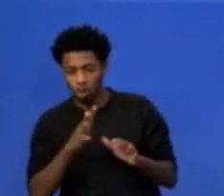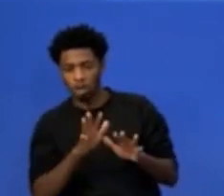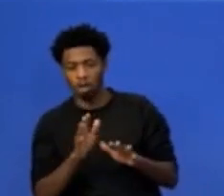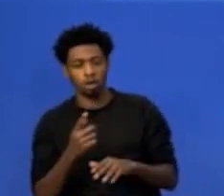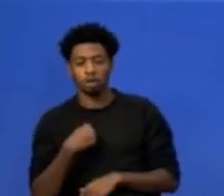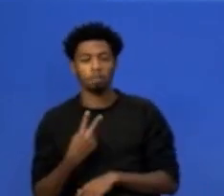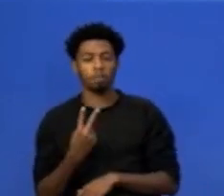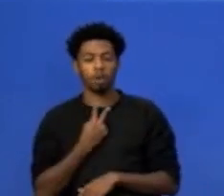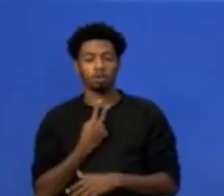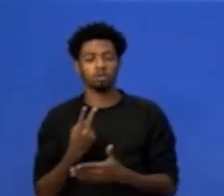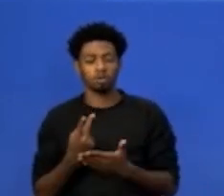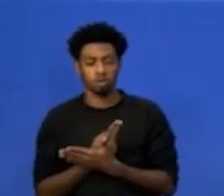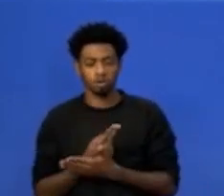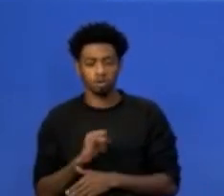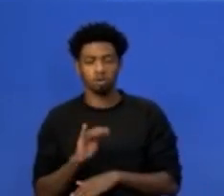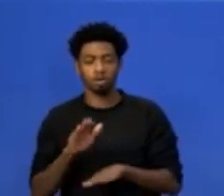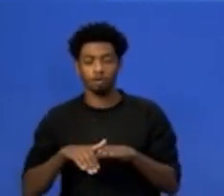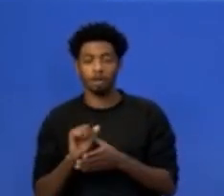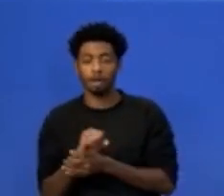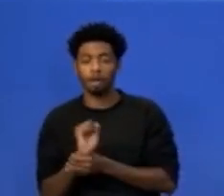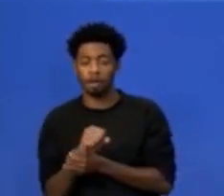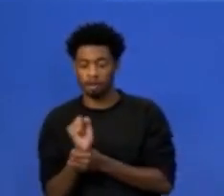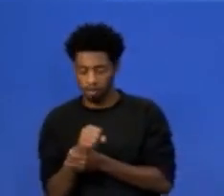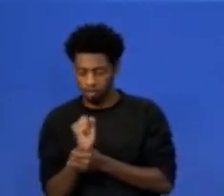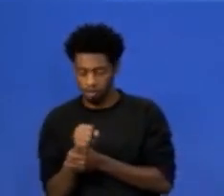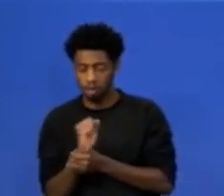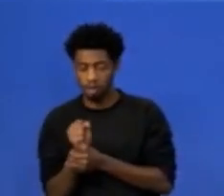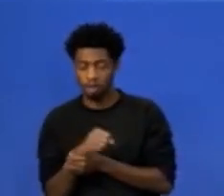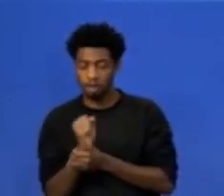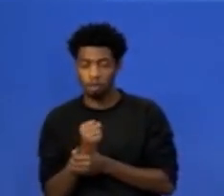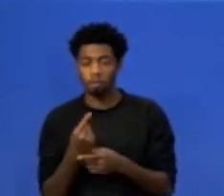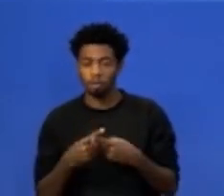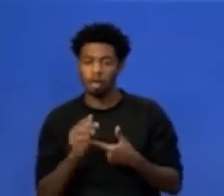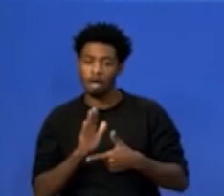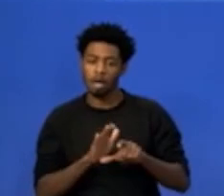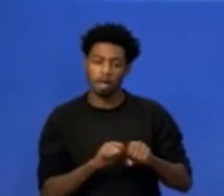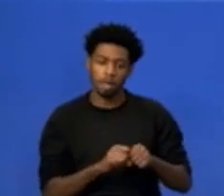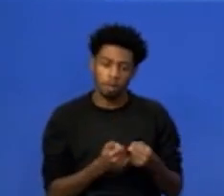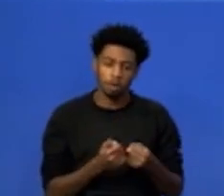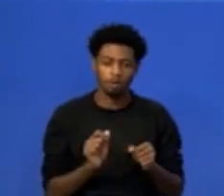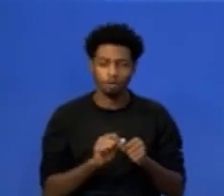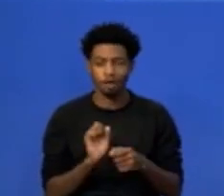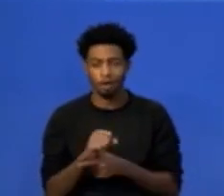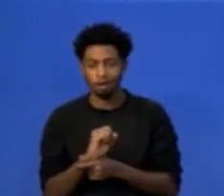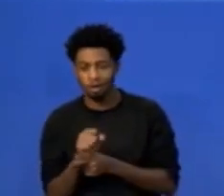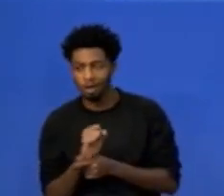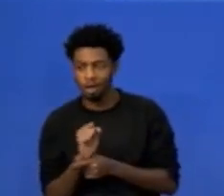também nos casos de fisioterapia, claro, o médico deve